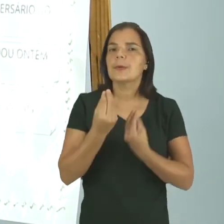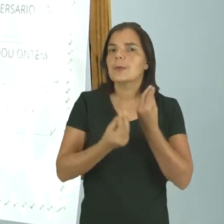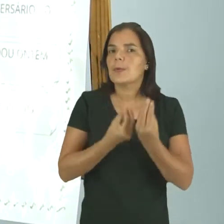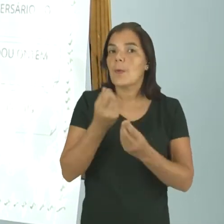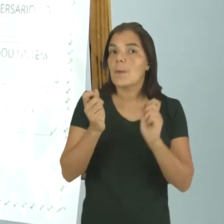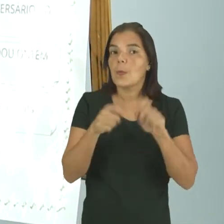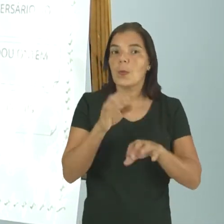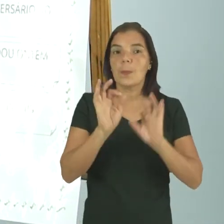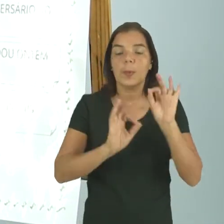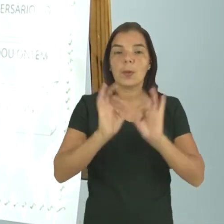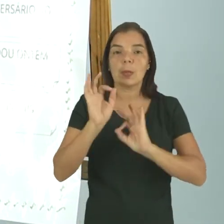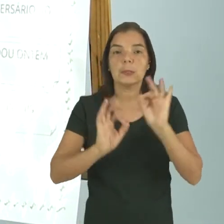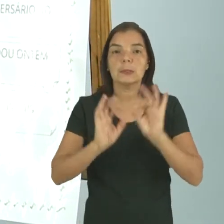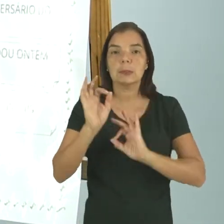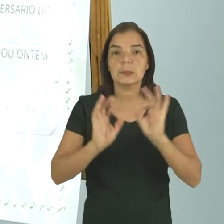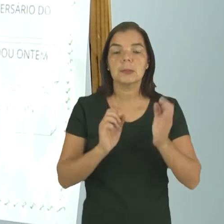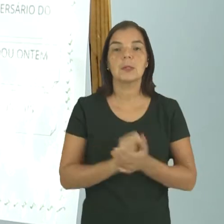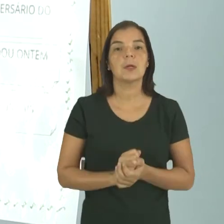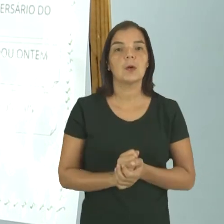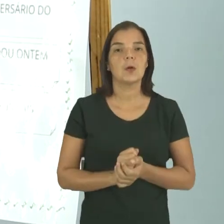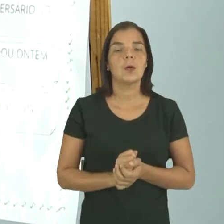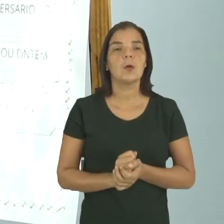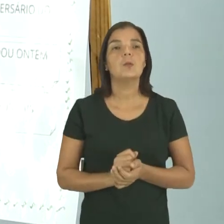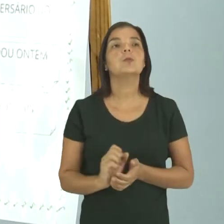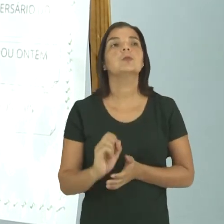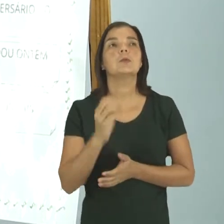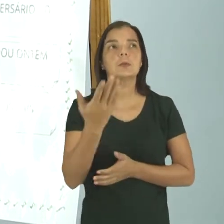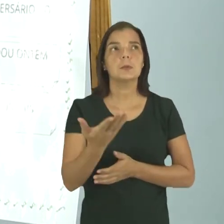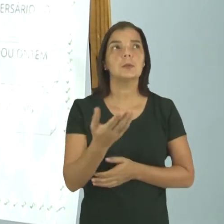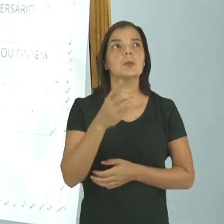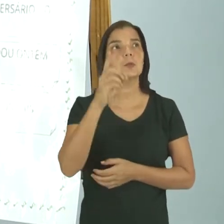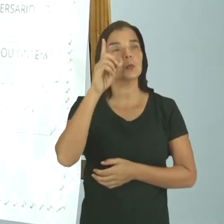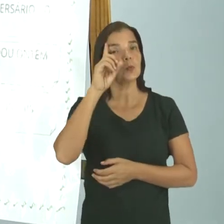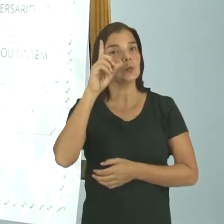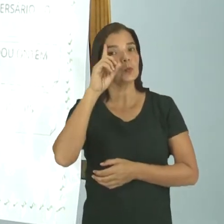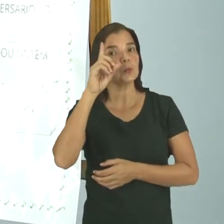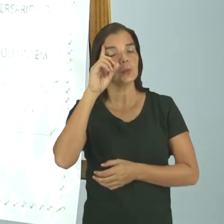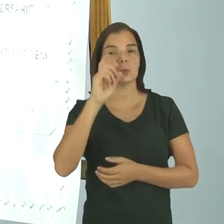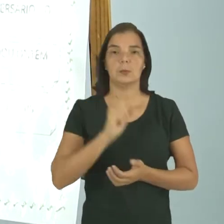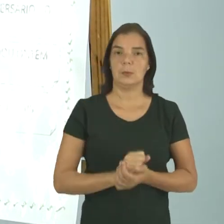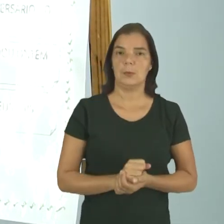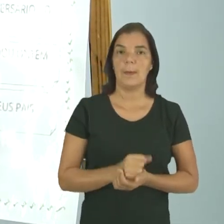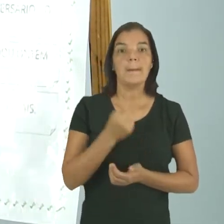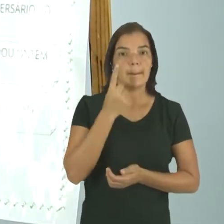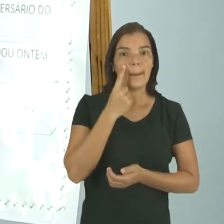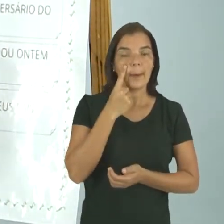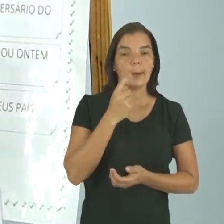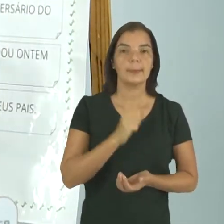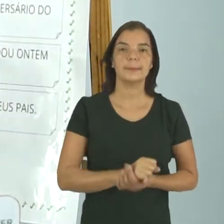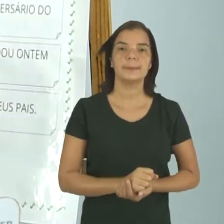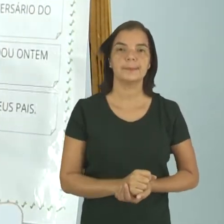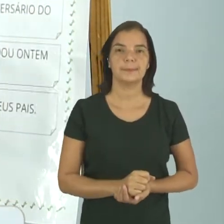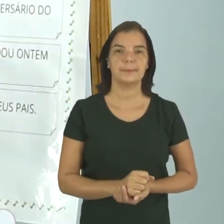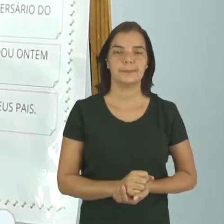podemos fazer para organizar os nossos acontecimentos do dia a dia? Bora lá?